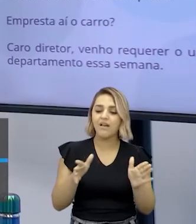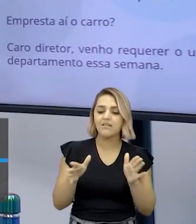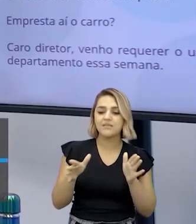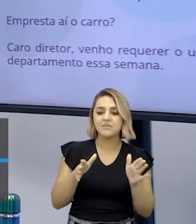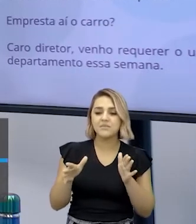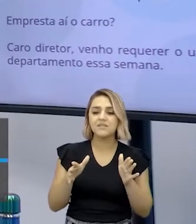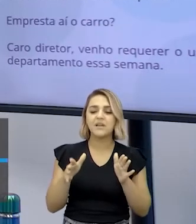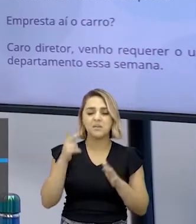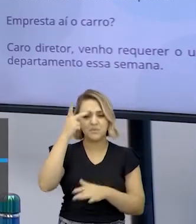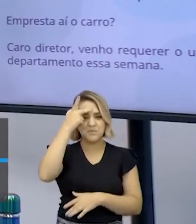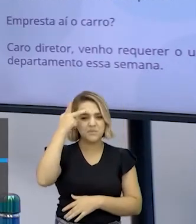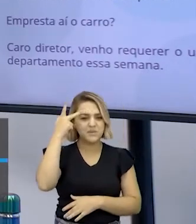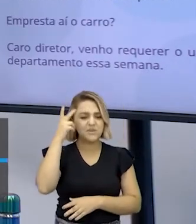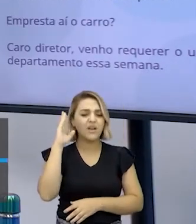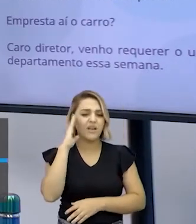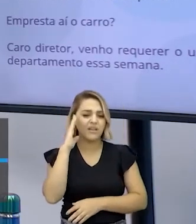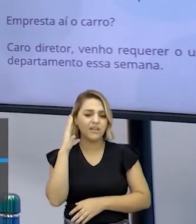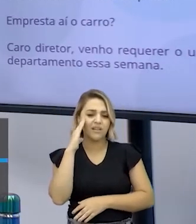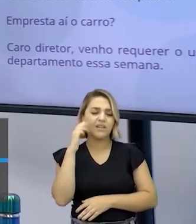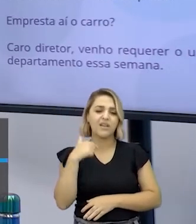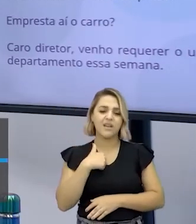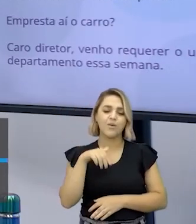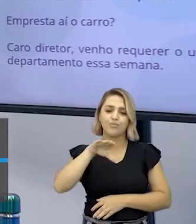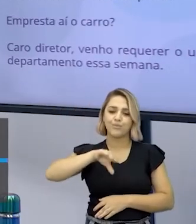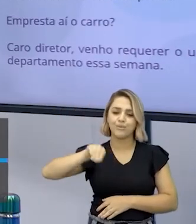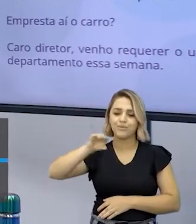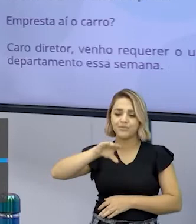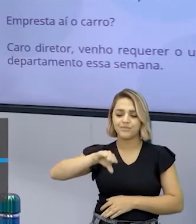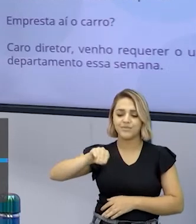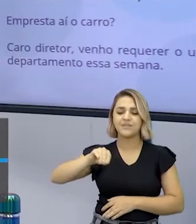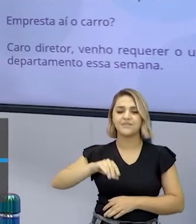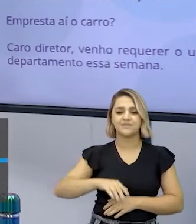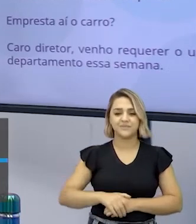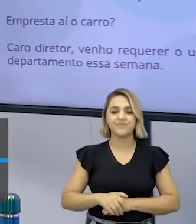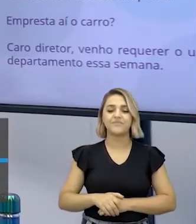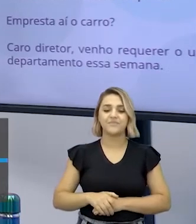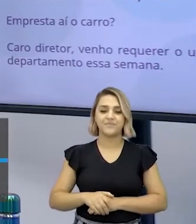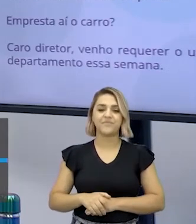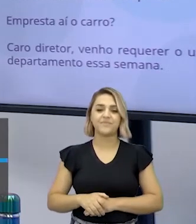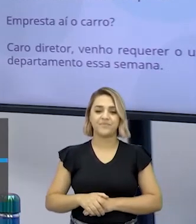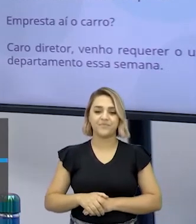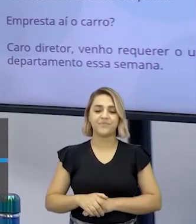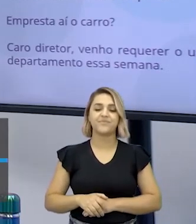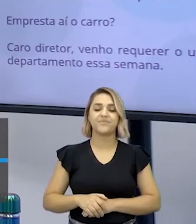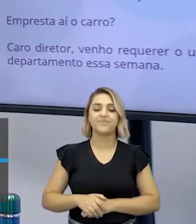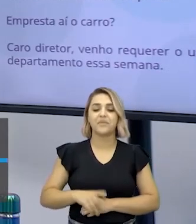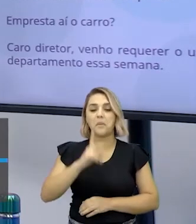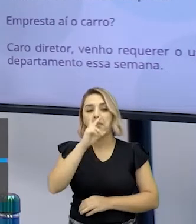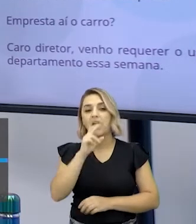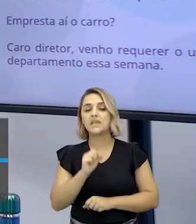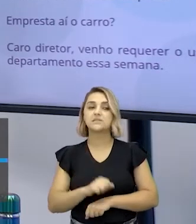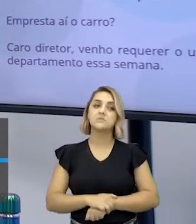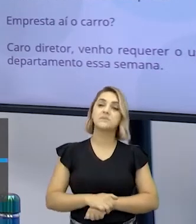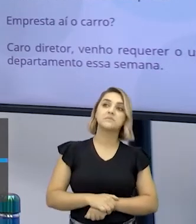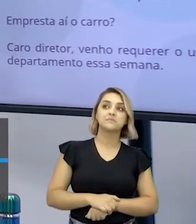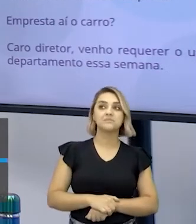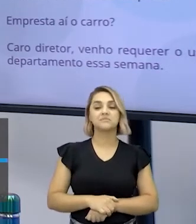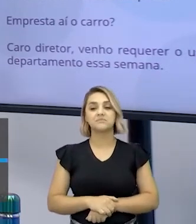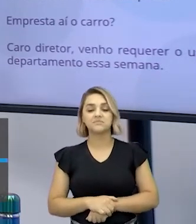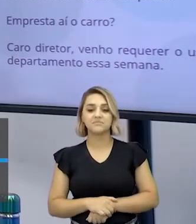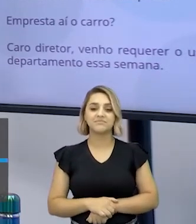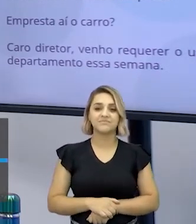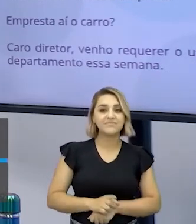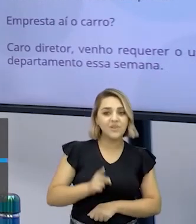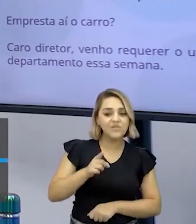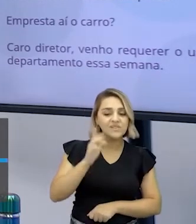que eu estou falando? Porque a gente demonstra, né? Uhum. Sim. Eu falava para os alunos, cara de paisagem ou de ué. Você